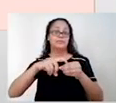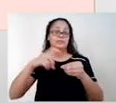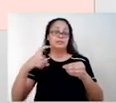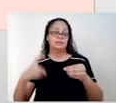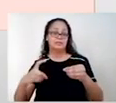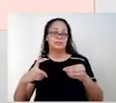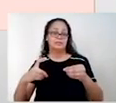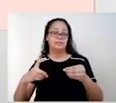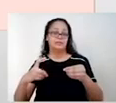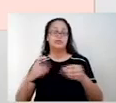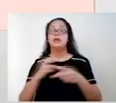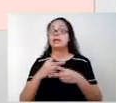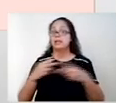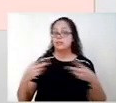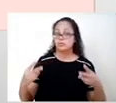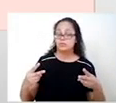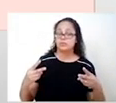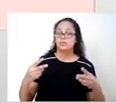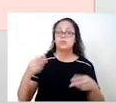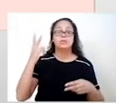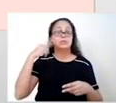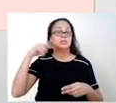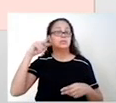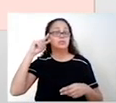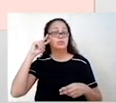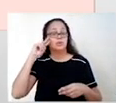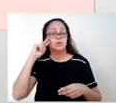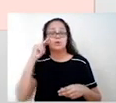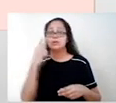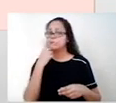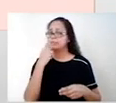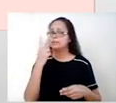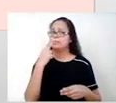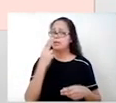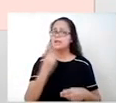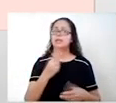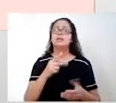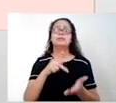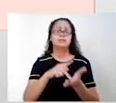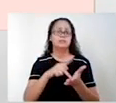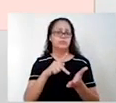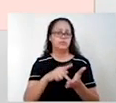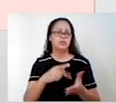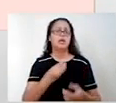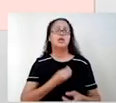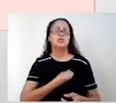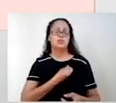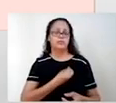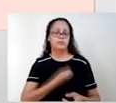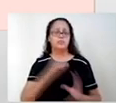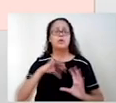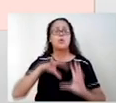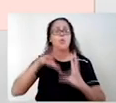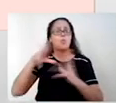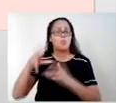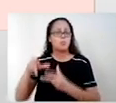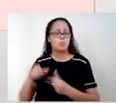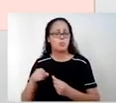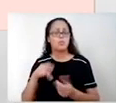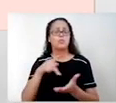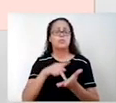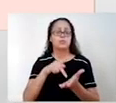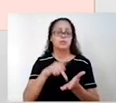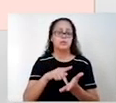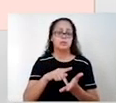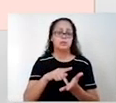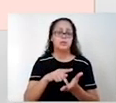É quando os fatos narrados, a história em si, ela se parece com o mundo real. Então, é quando, vamos supor, eu pego um